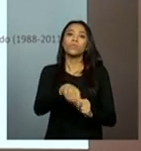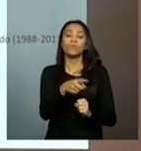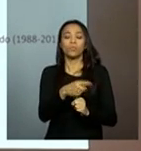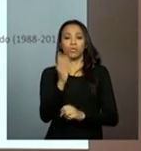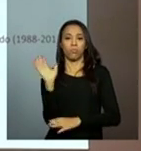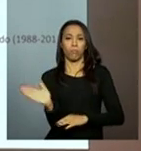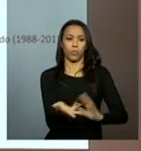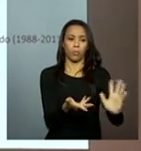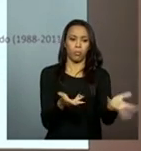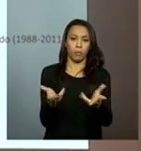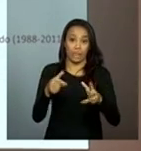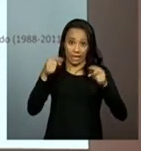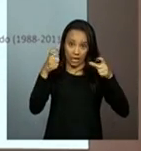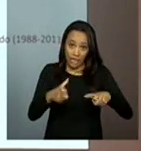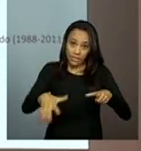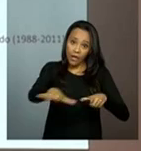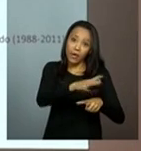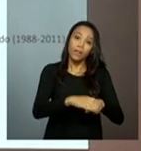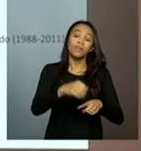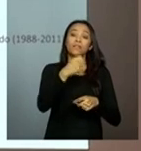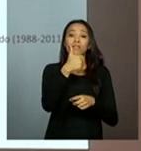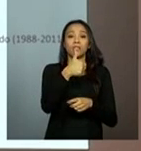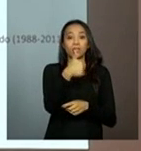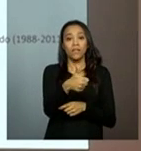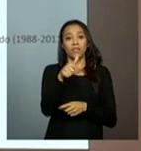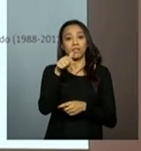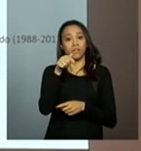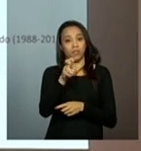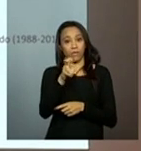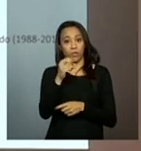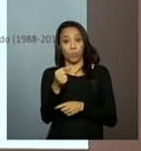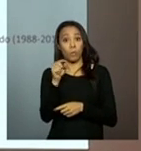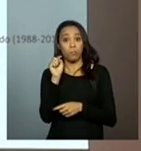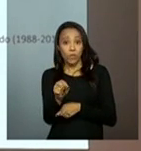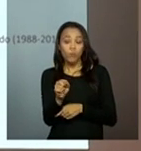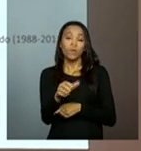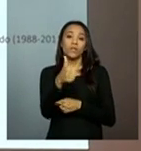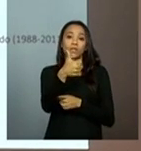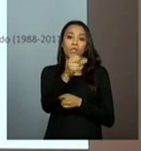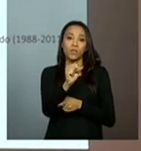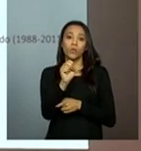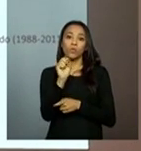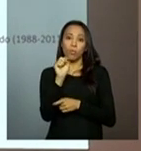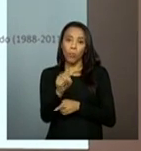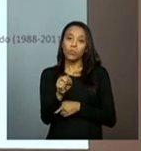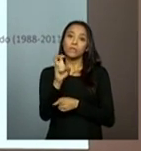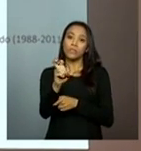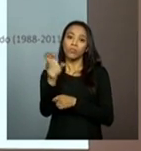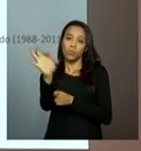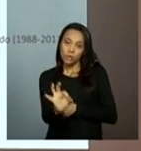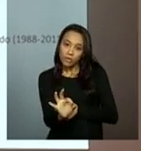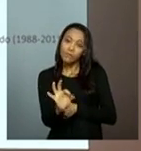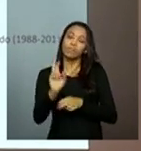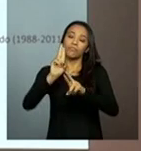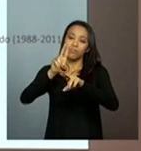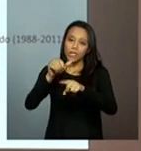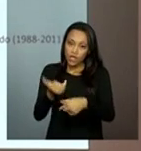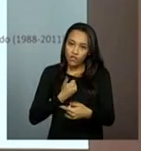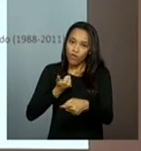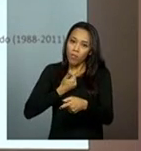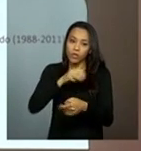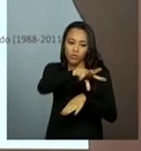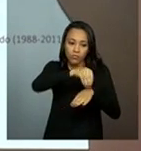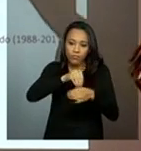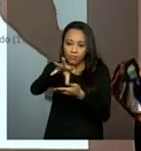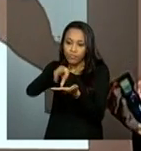desflorestamento, né, nessa área de 751 mil quilômetros quadrados, 18,5%, de novo, de acordo com dados